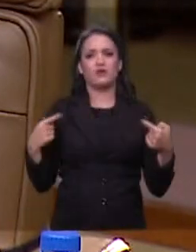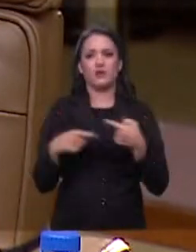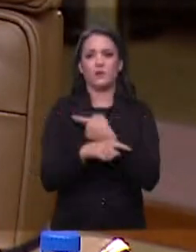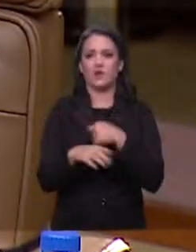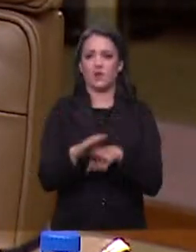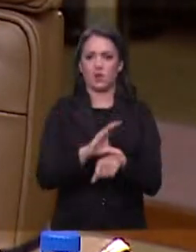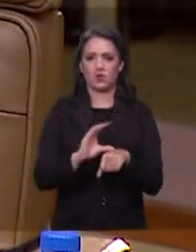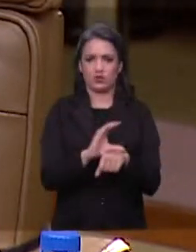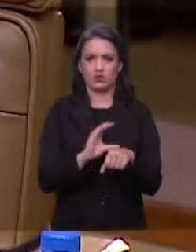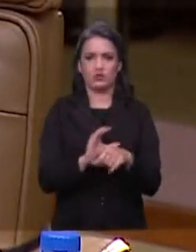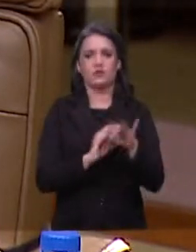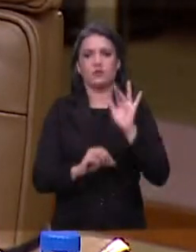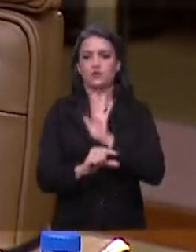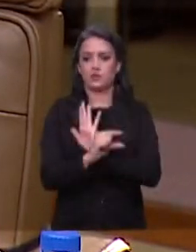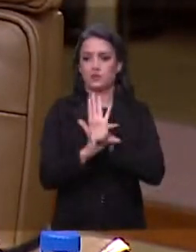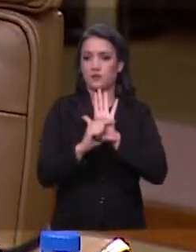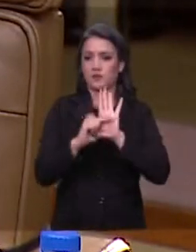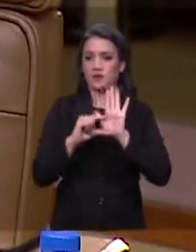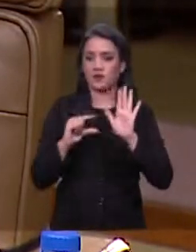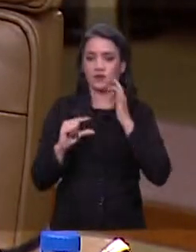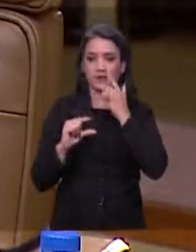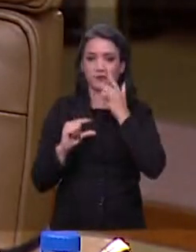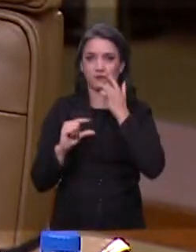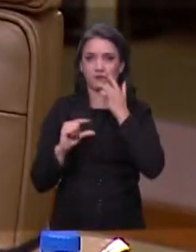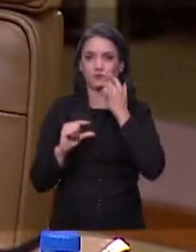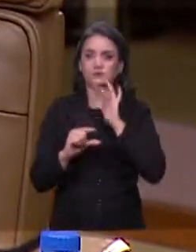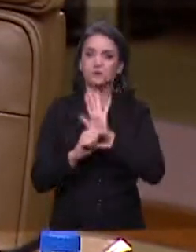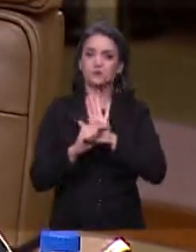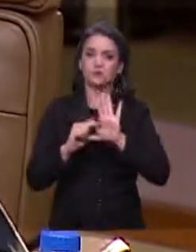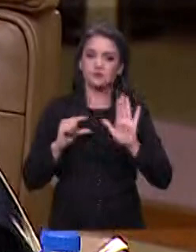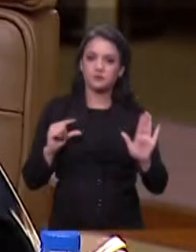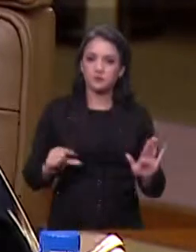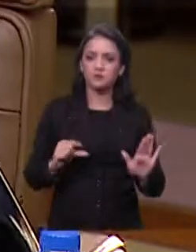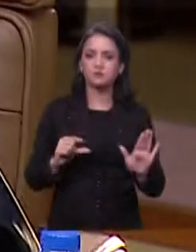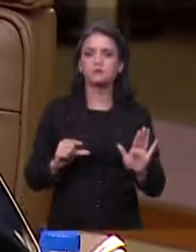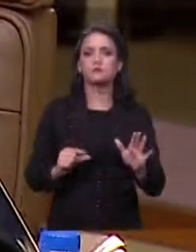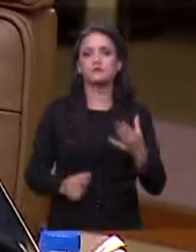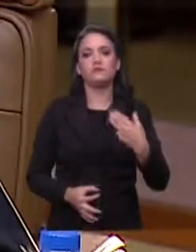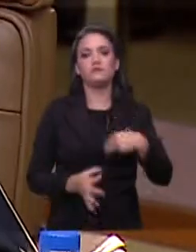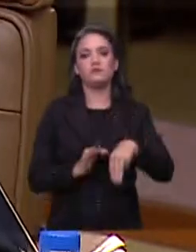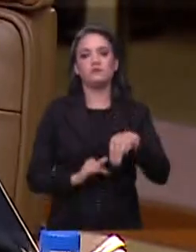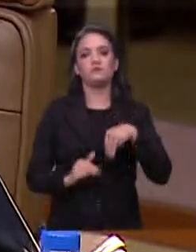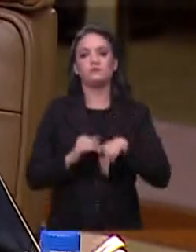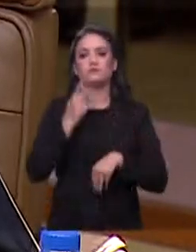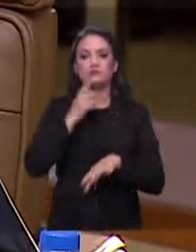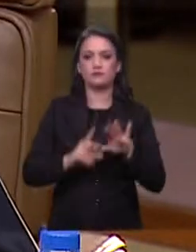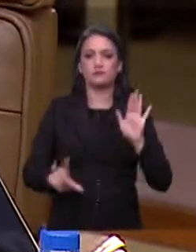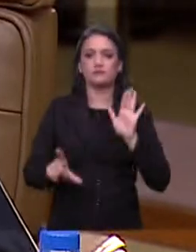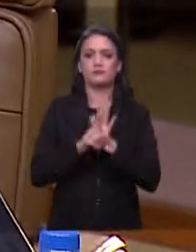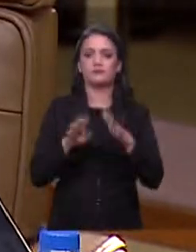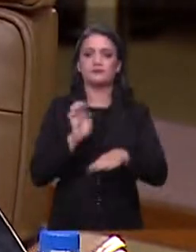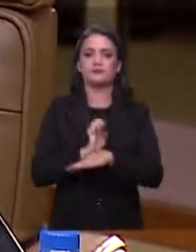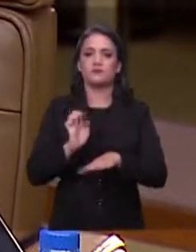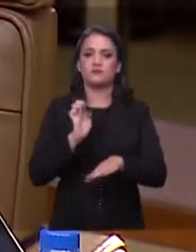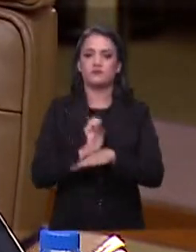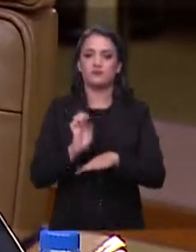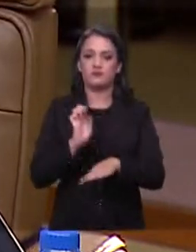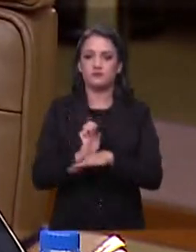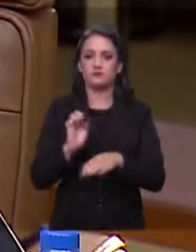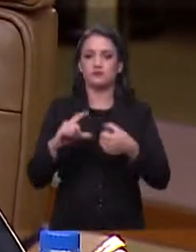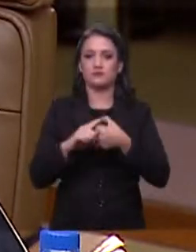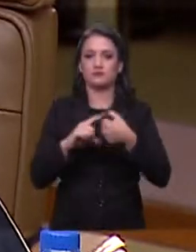inconstitucionalidade deste parágrafo que Vossa Excelência menciona da lei estadual no